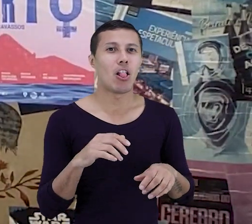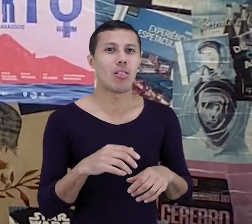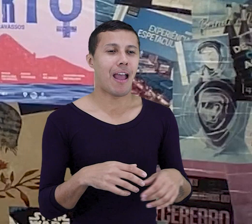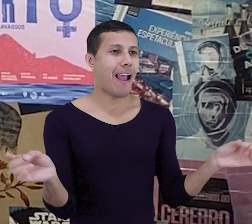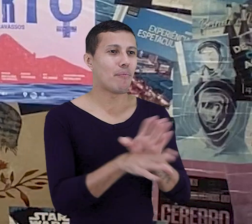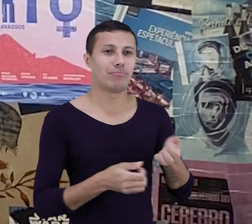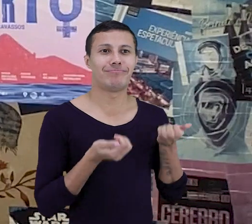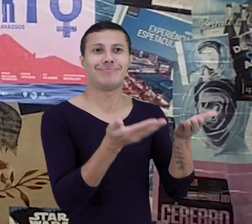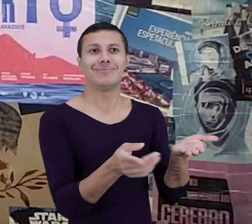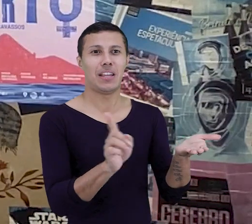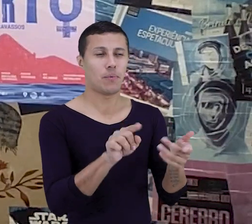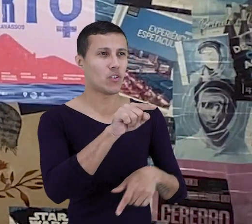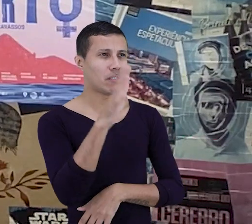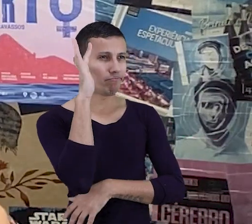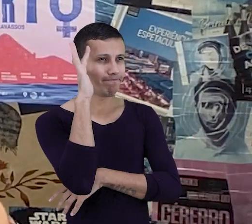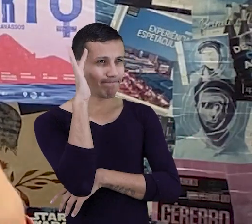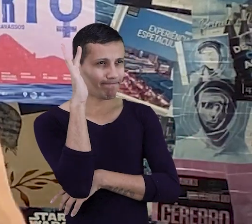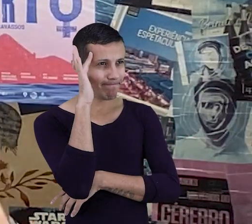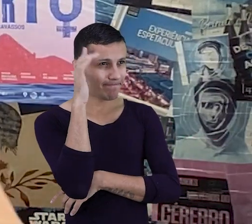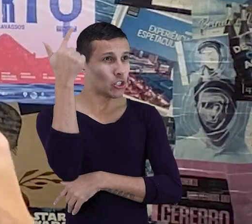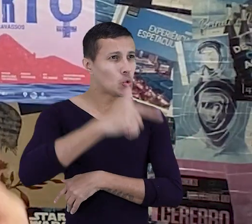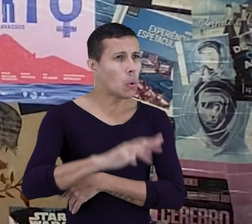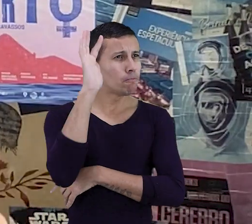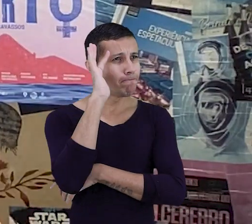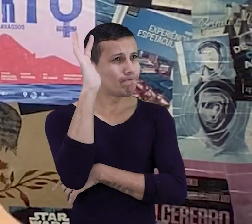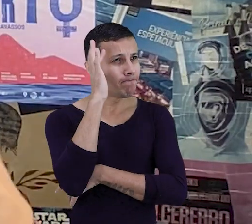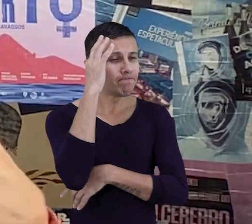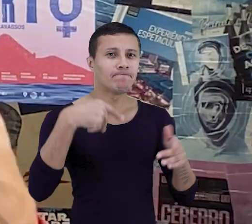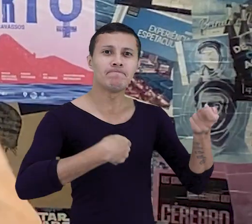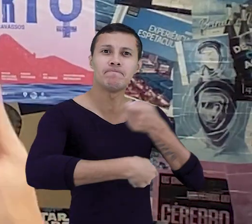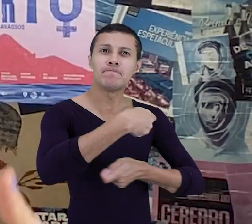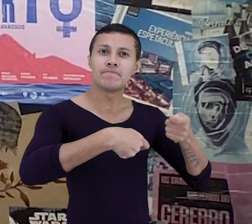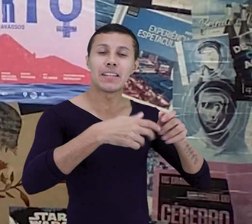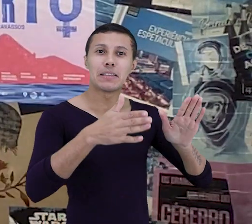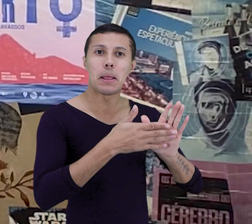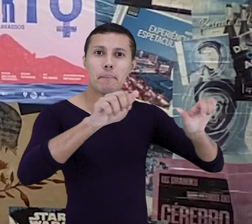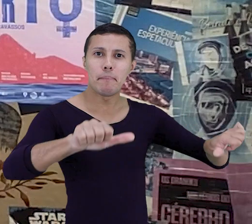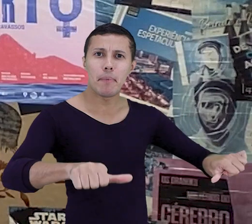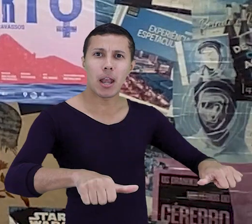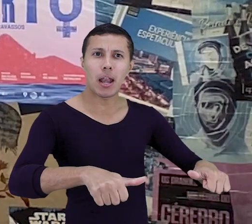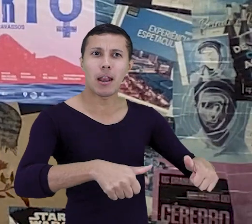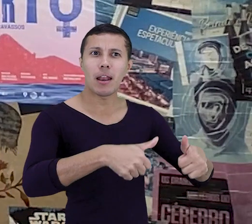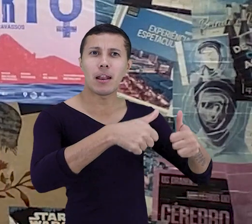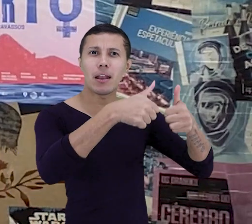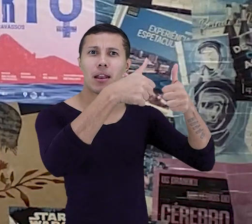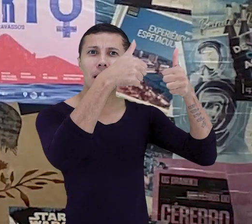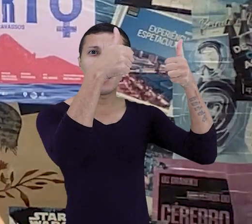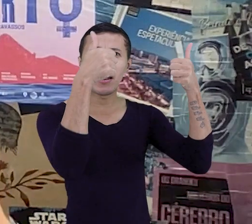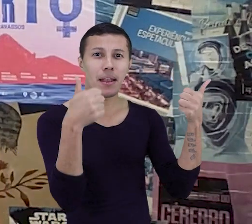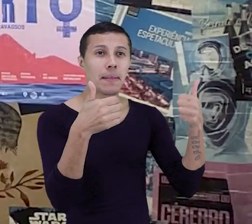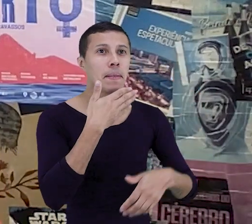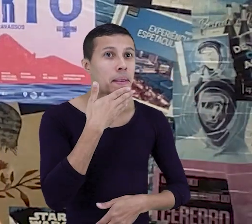fórmula pronta, mas eles te fazem pensar e repensar o seu negócio e ir melhorando cada vez mais no sentido de tornar